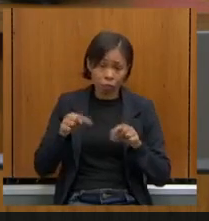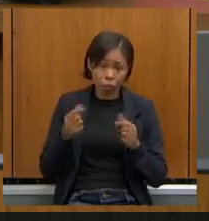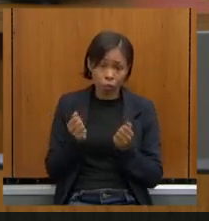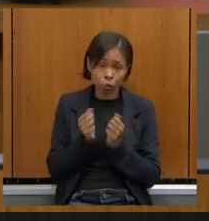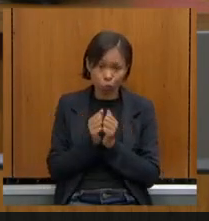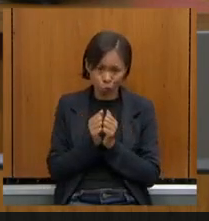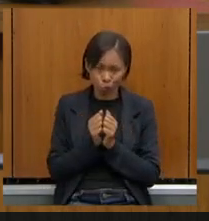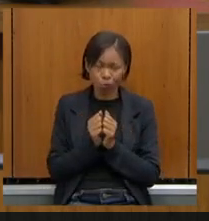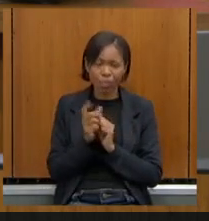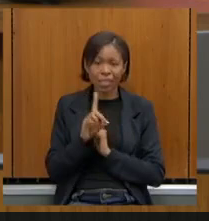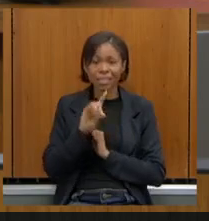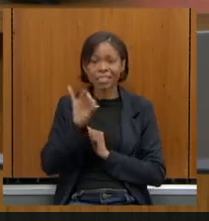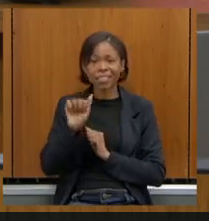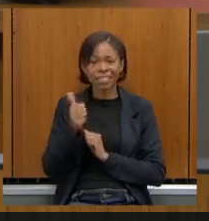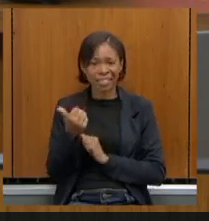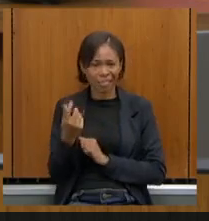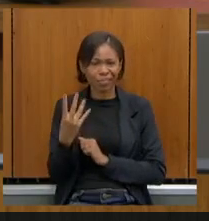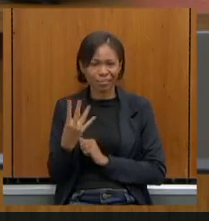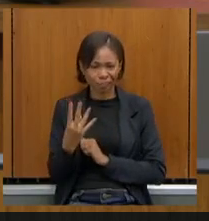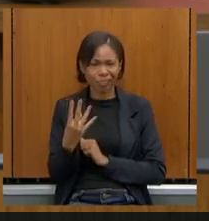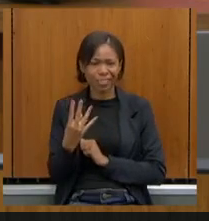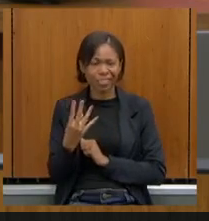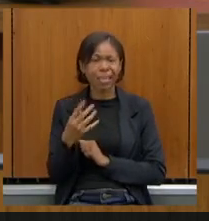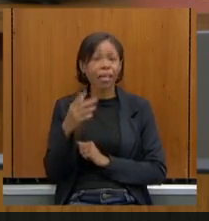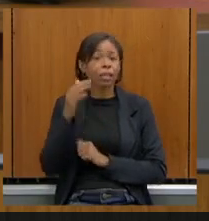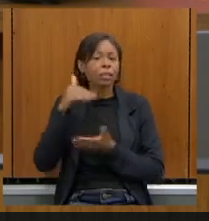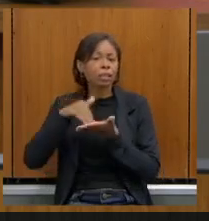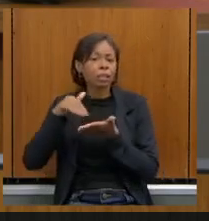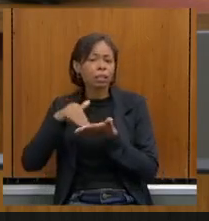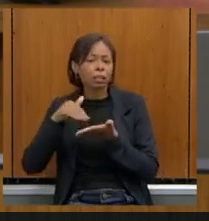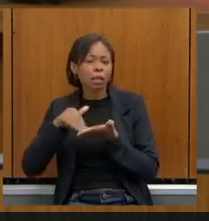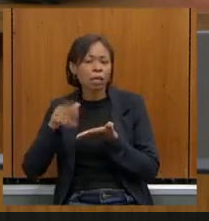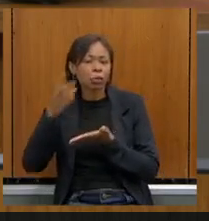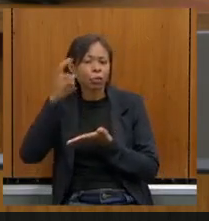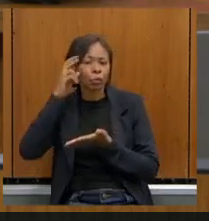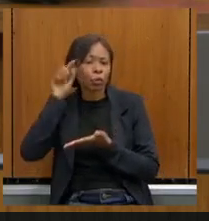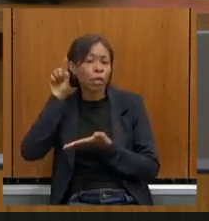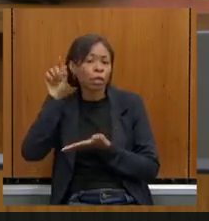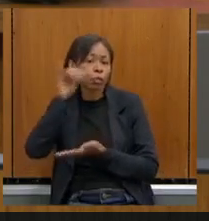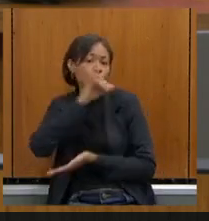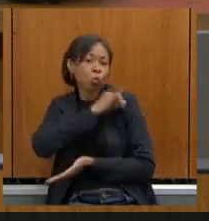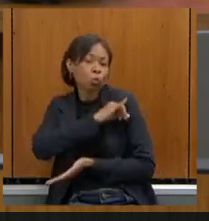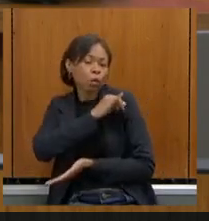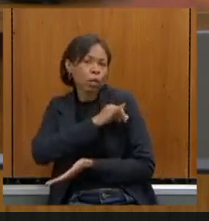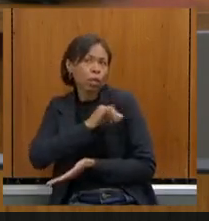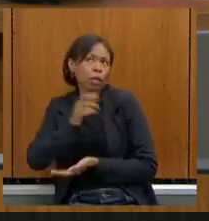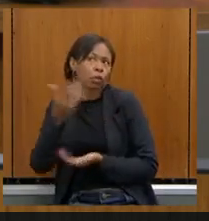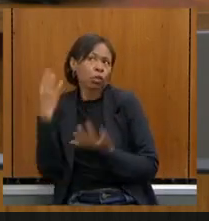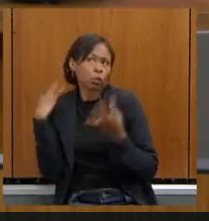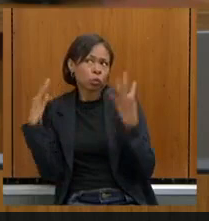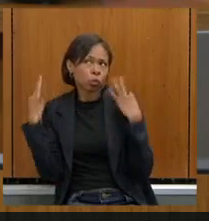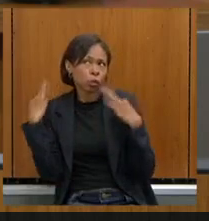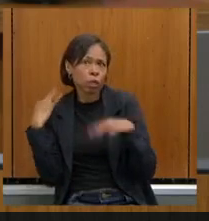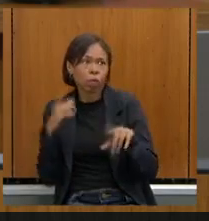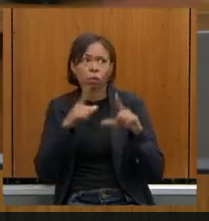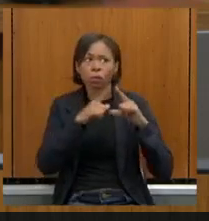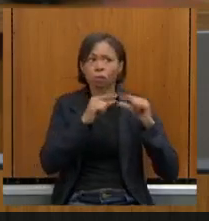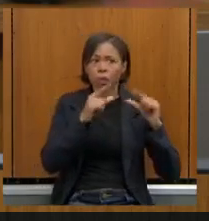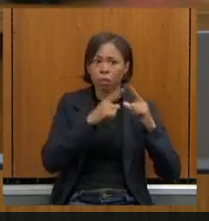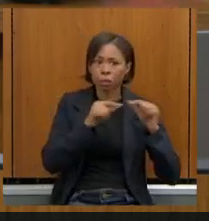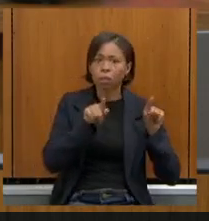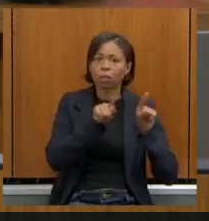Virá o secretário de Cultura do Rio, secretário de Turismo do Rio, secretário de Cultura de Brasília, de Turismo de Brasília.